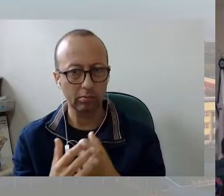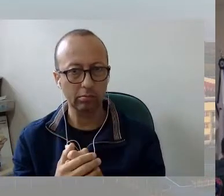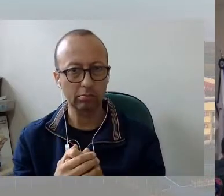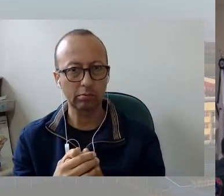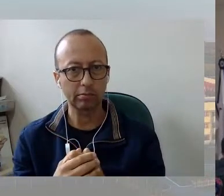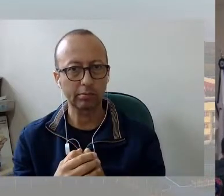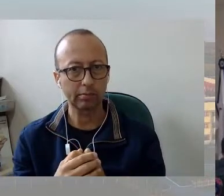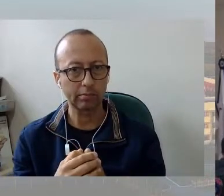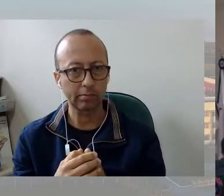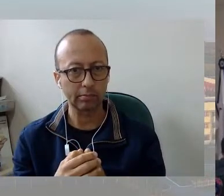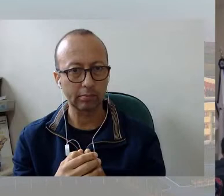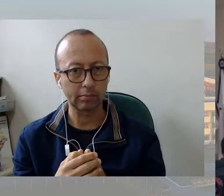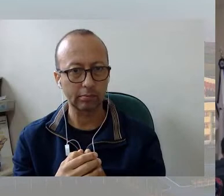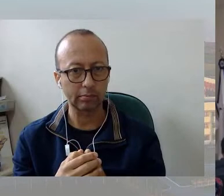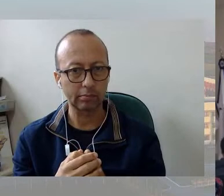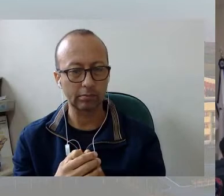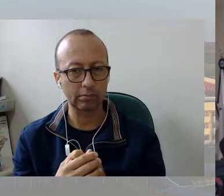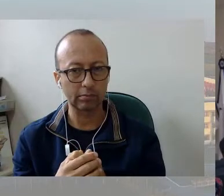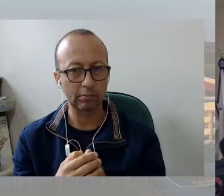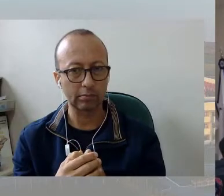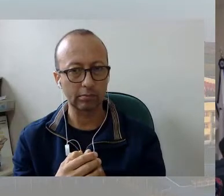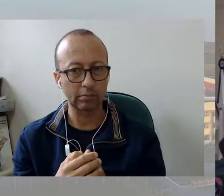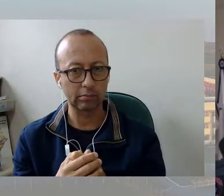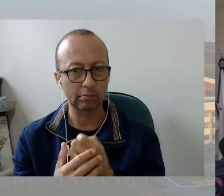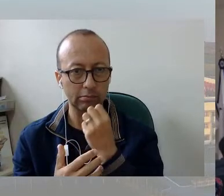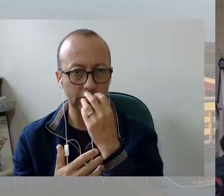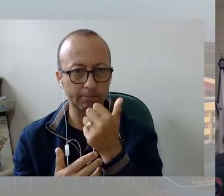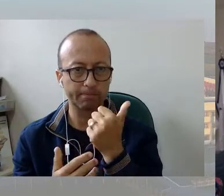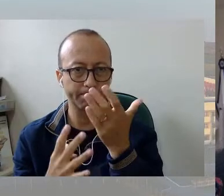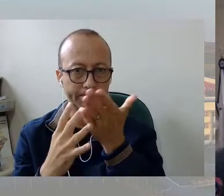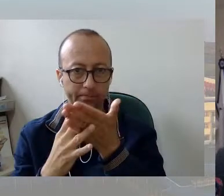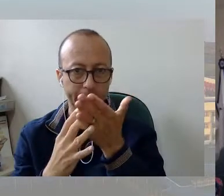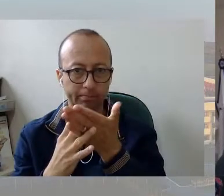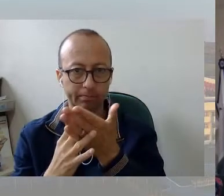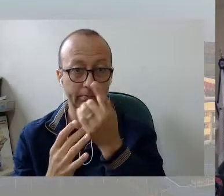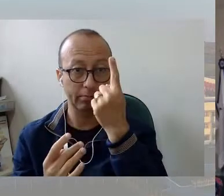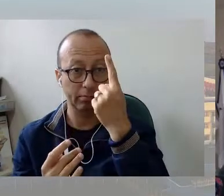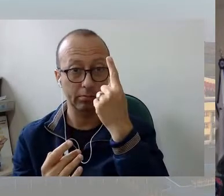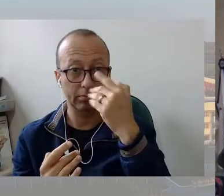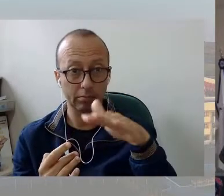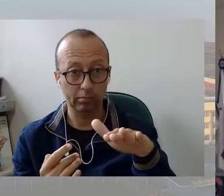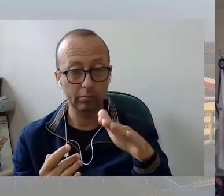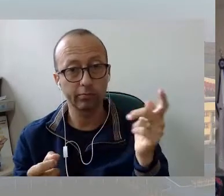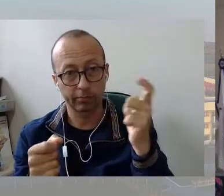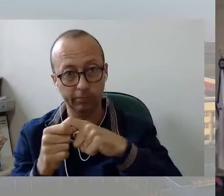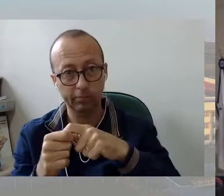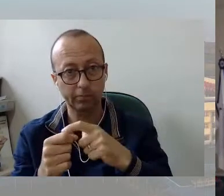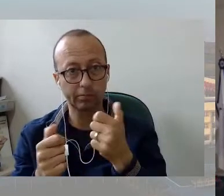Tá? Então tá, pessoal. Intervalo, então retornamos às 13h30.